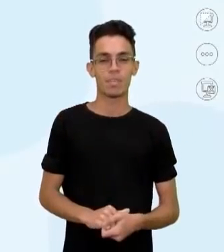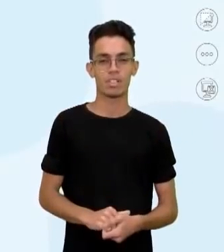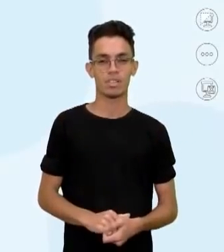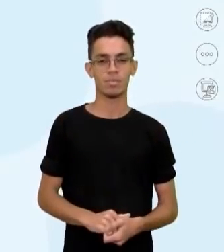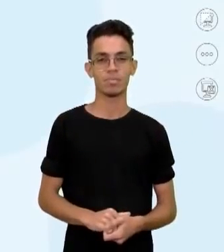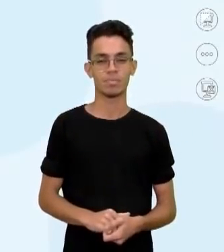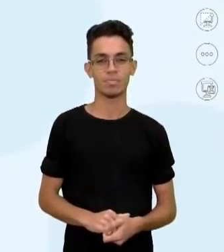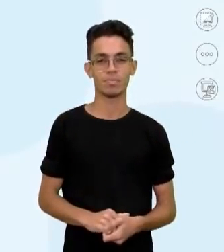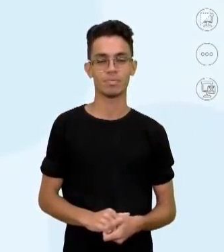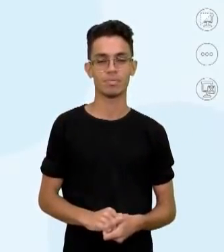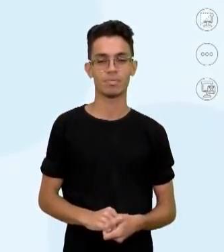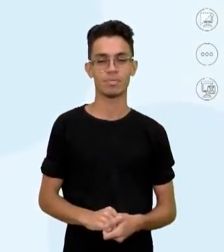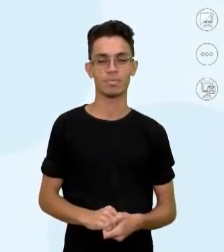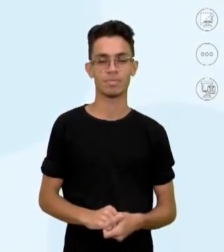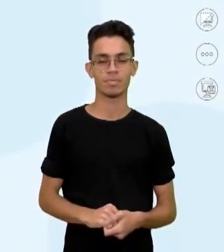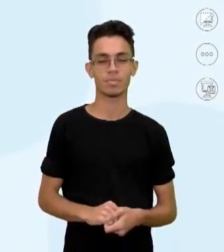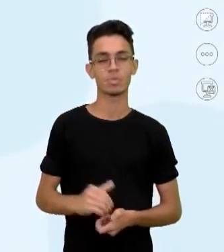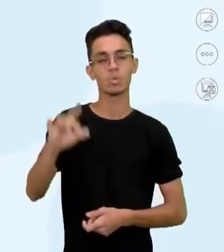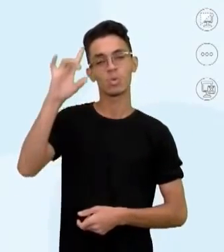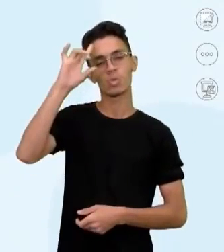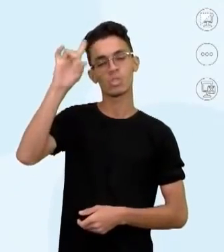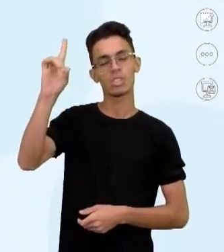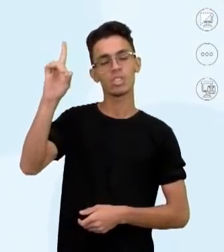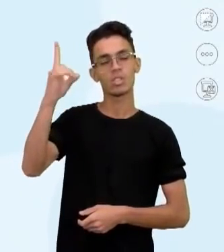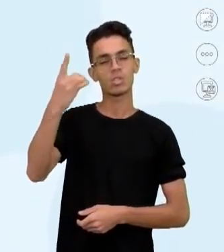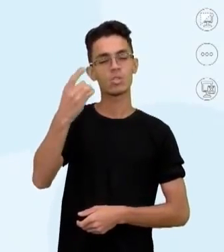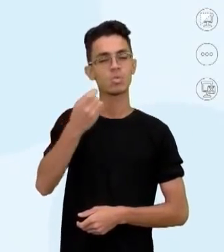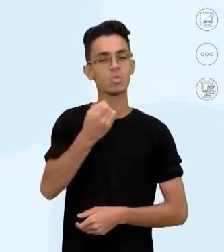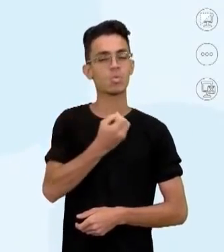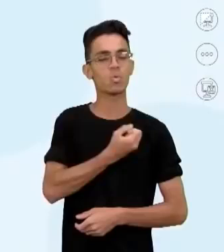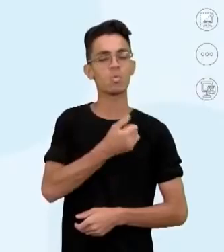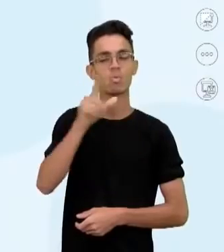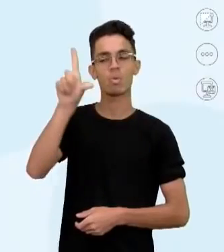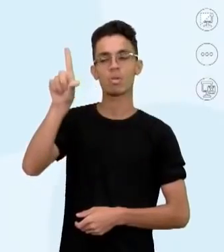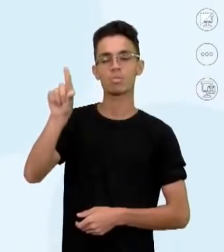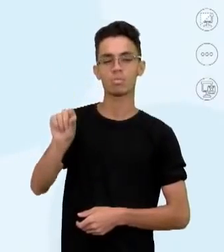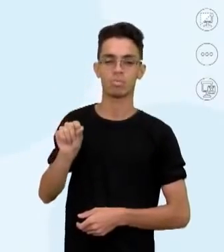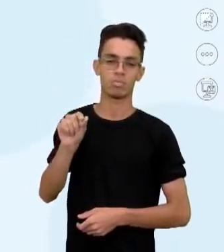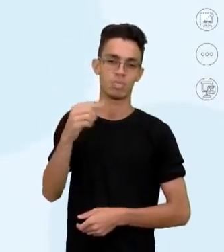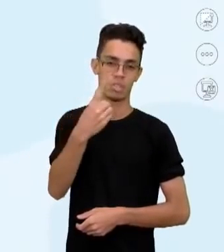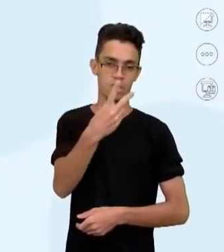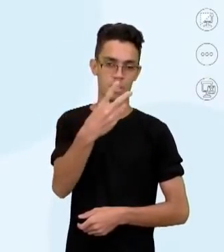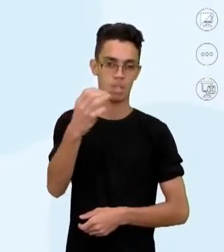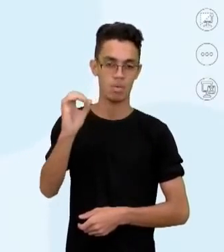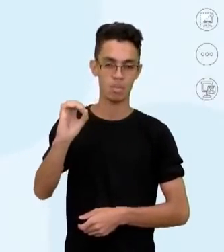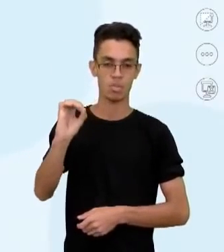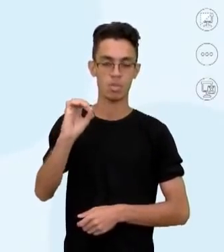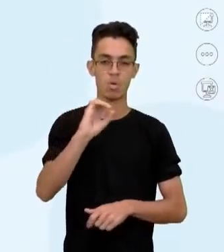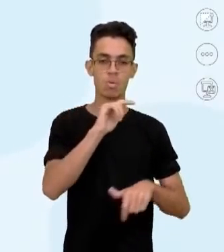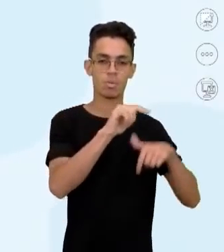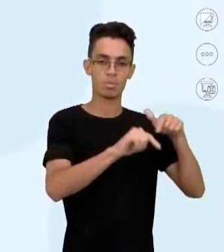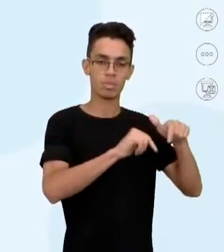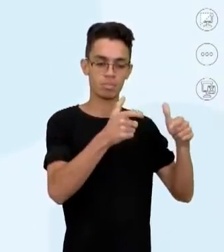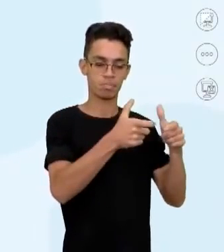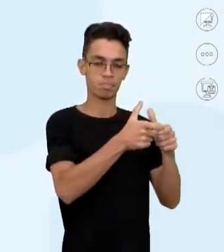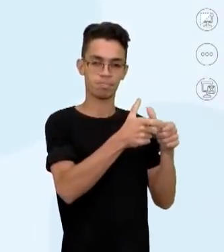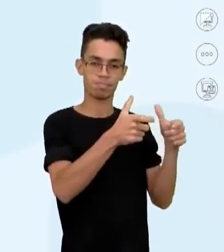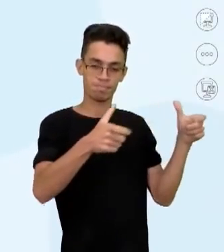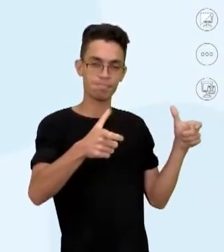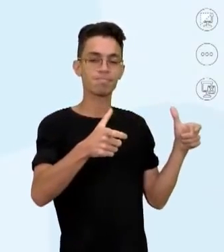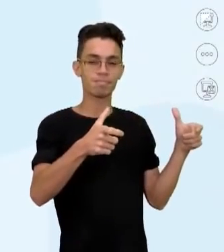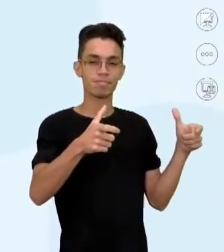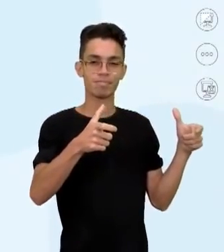Se realmente reduziu aí o número de dias, tá certo? De fato, era 120, aumentou a quantidade de gente